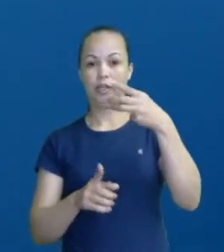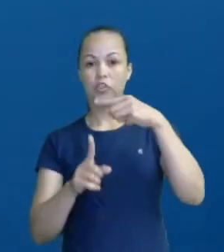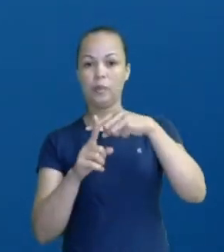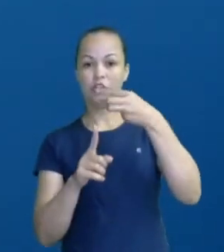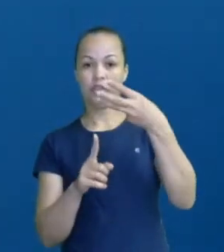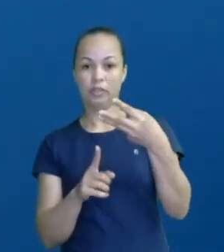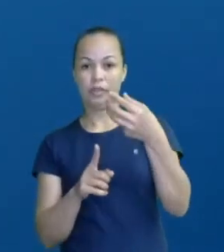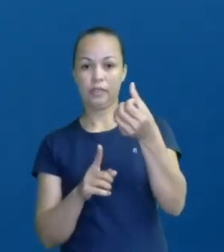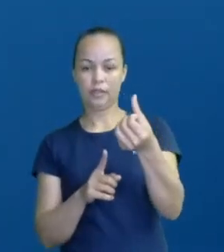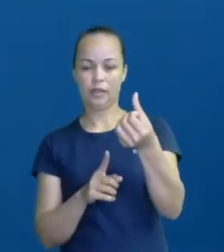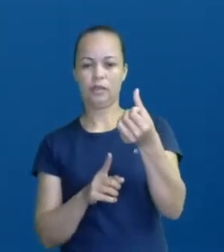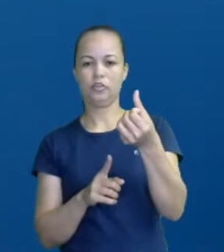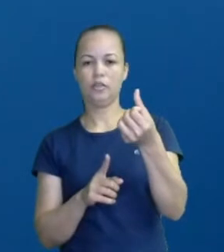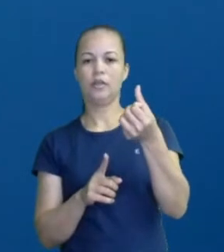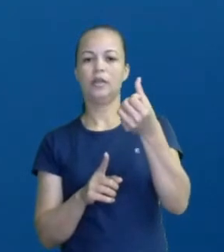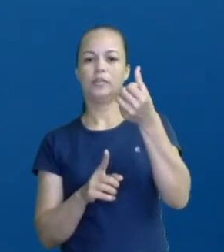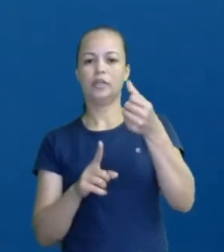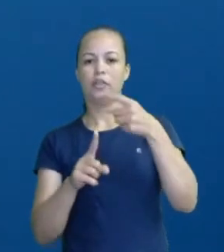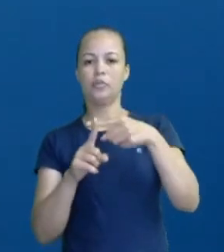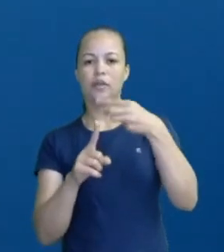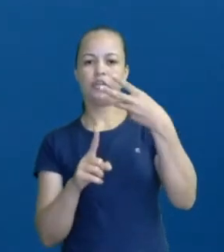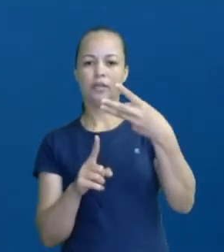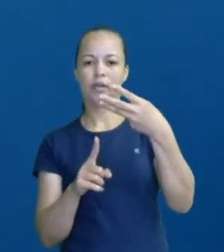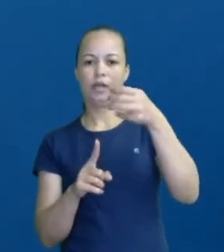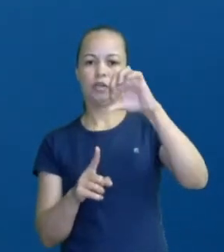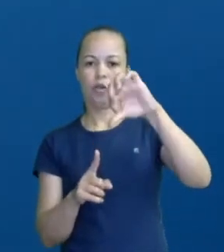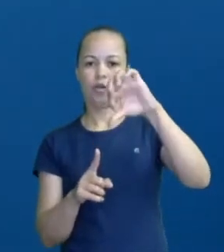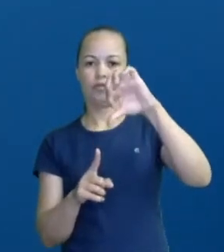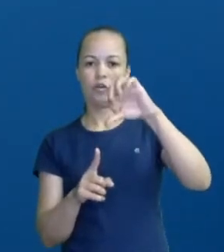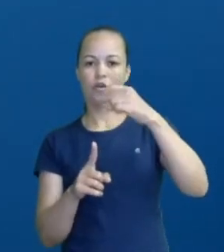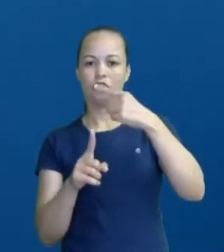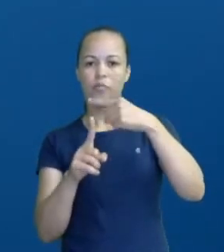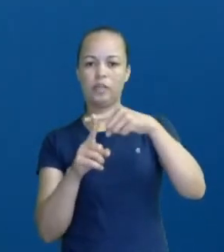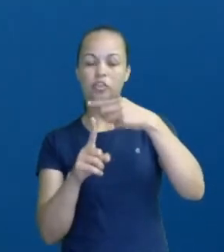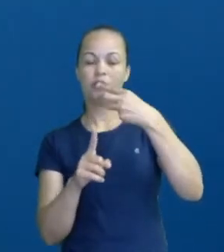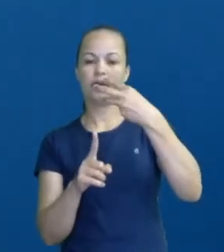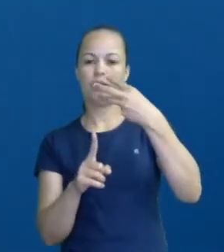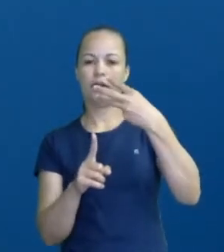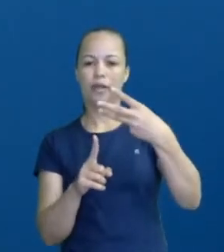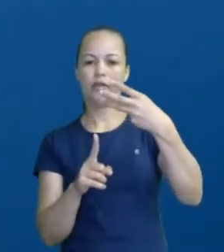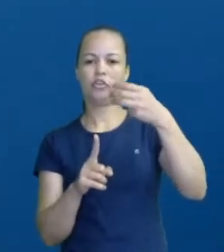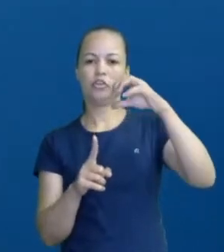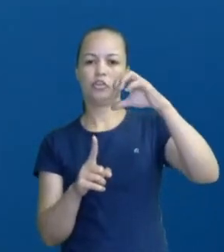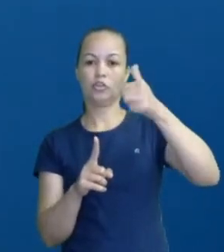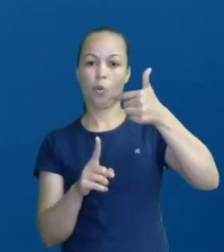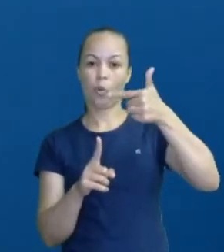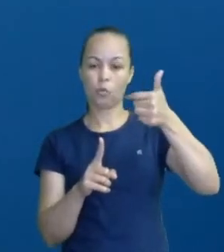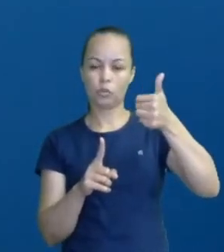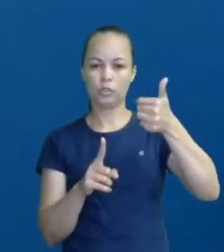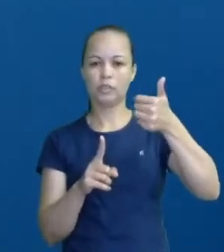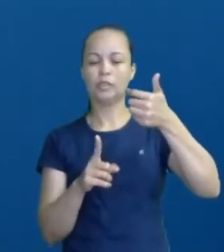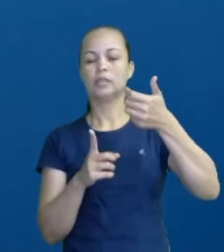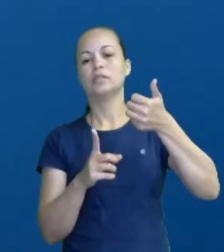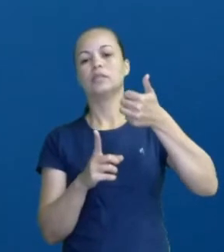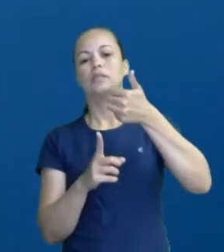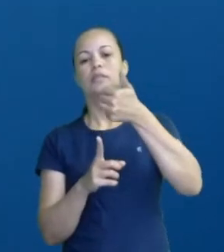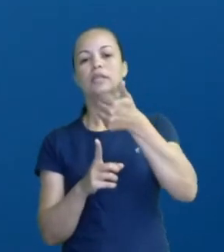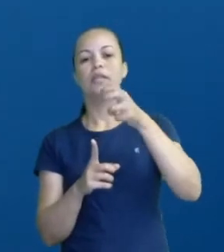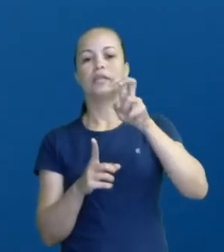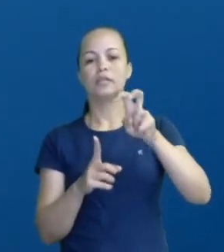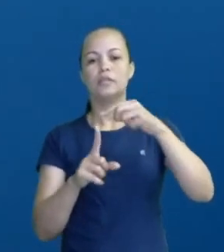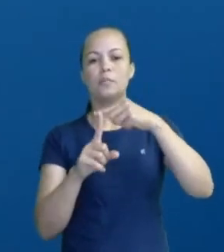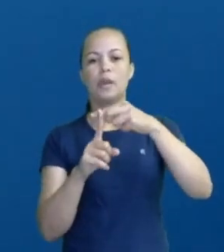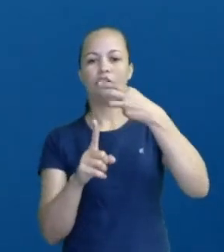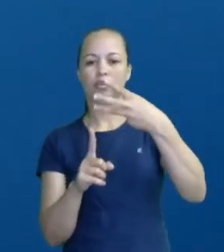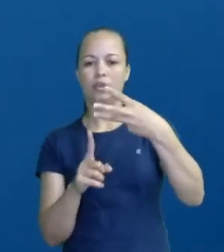3 mais 3, 6. 6 mais 3, 9. 9 mais 3, 12. 12 mais 3, 15. 15